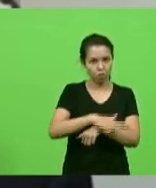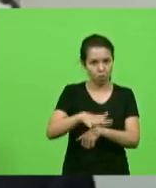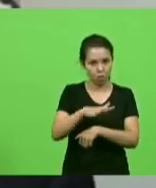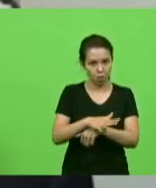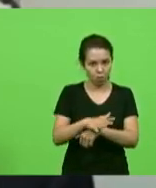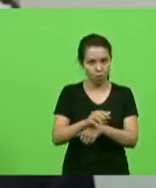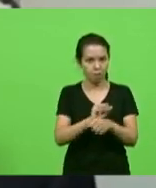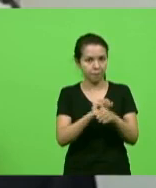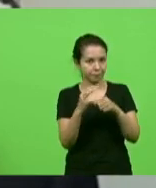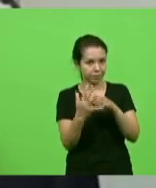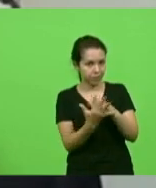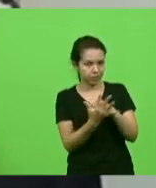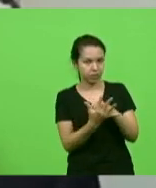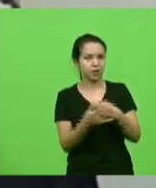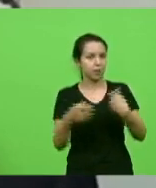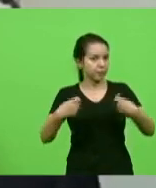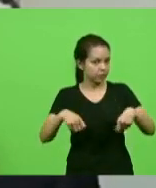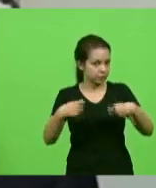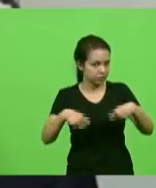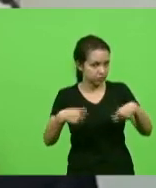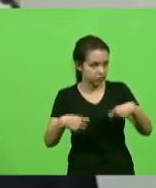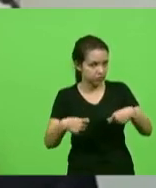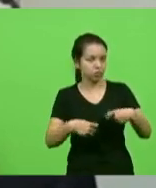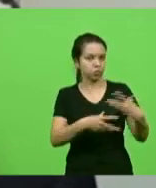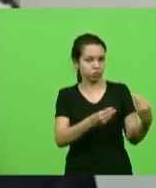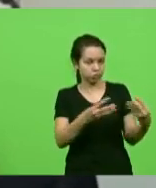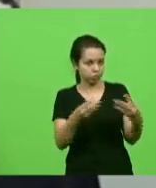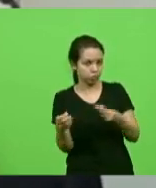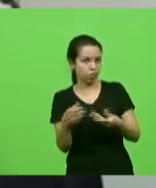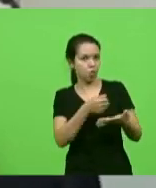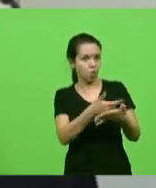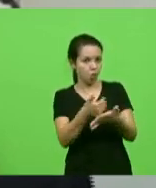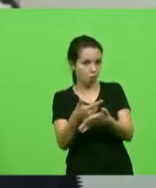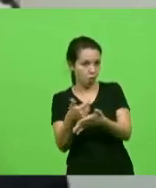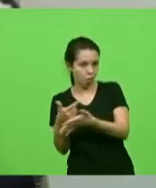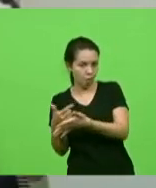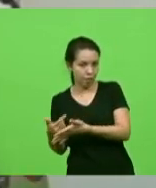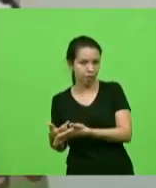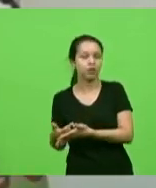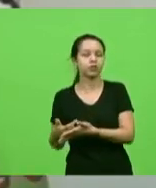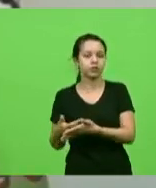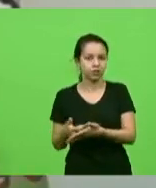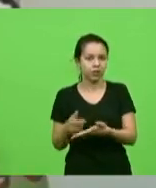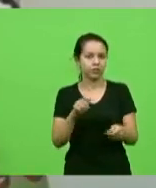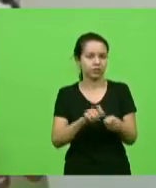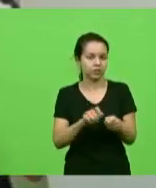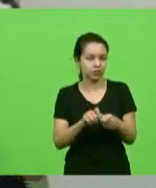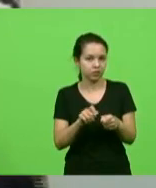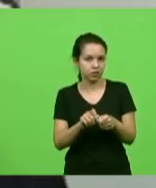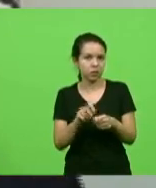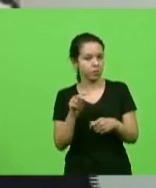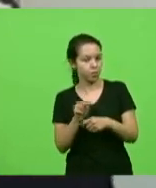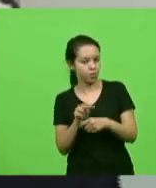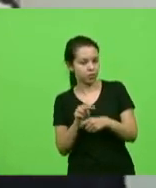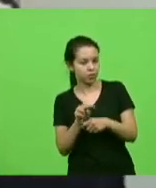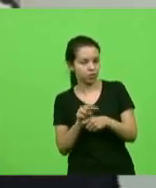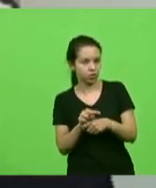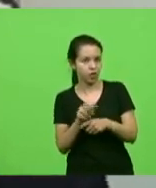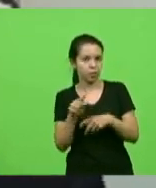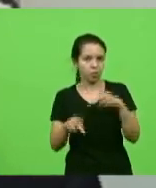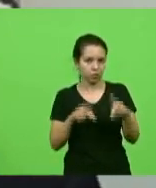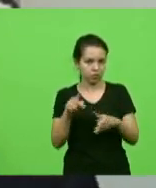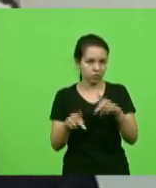precisava ter no em número situações e compras é aquela e aquisições a serem feitas para proteger a população